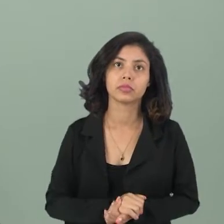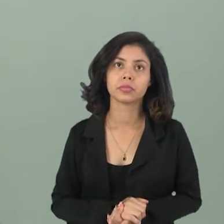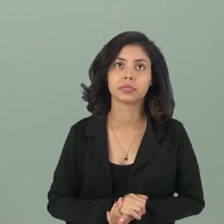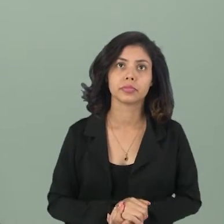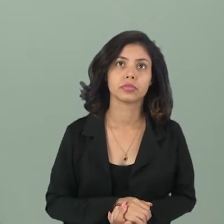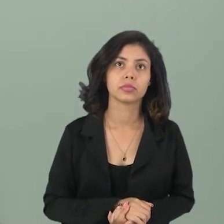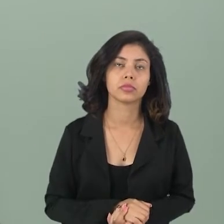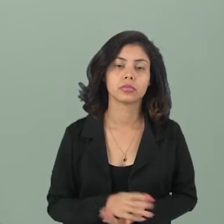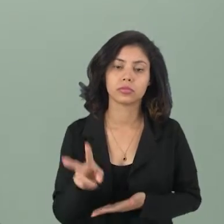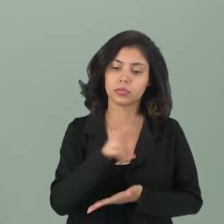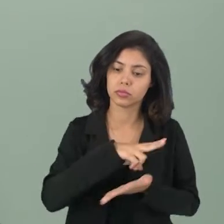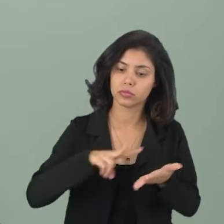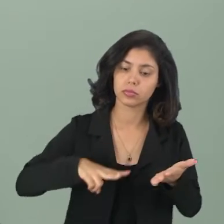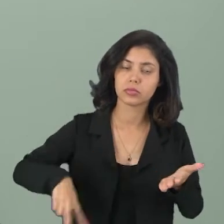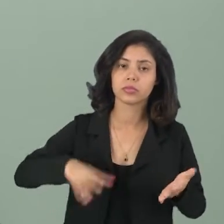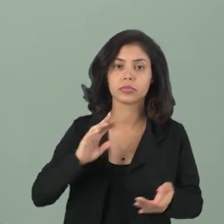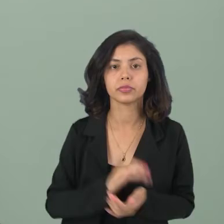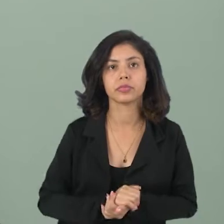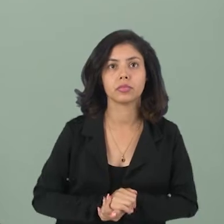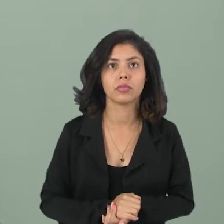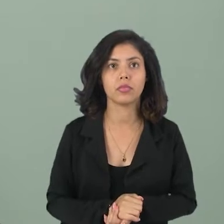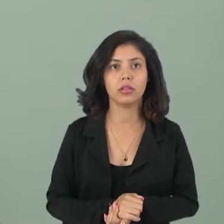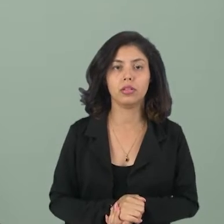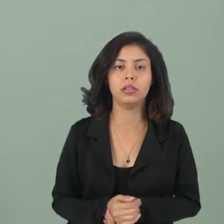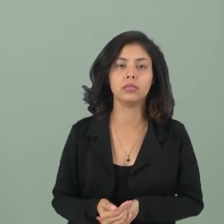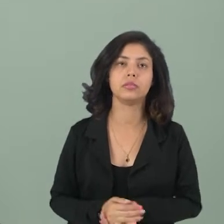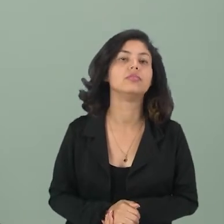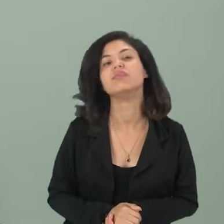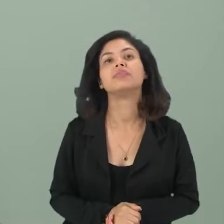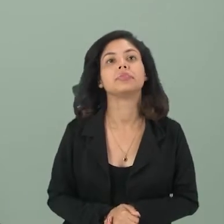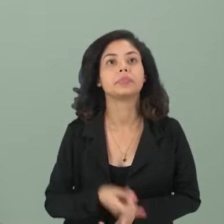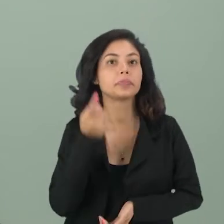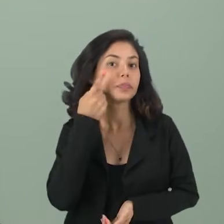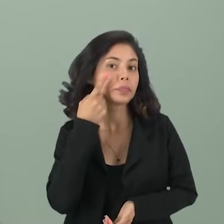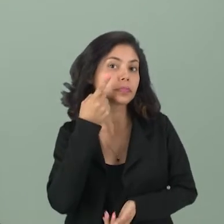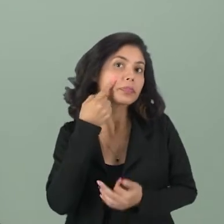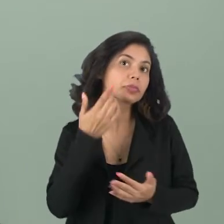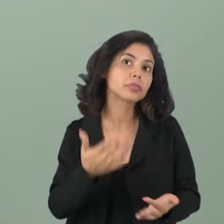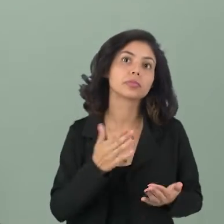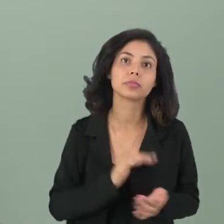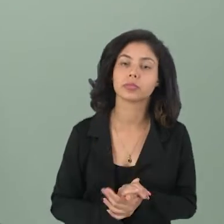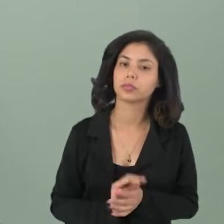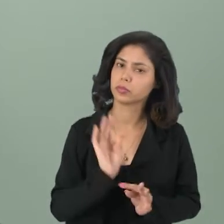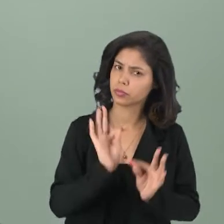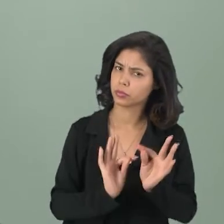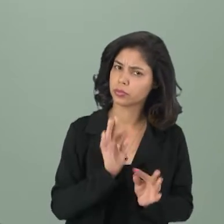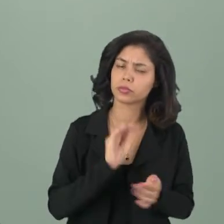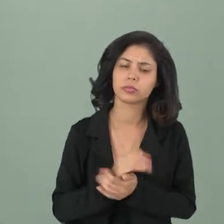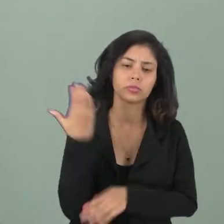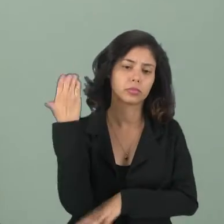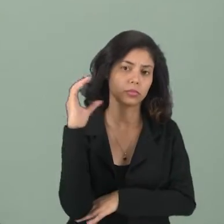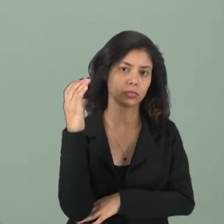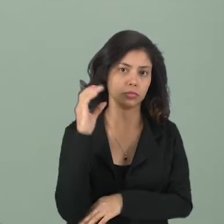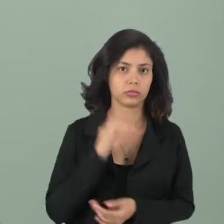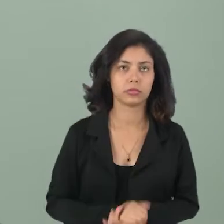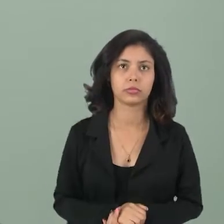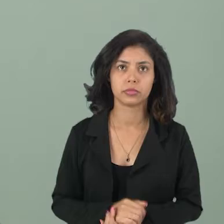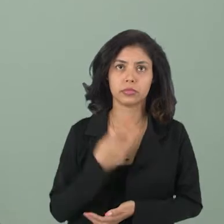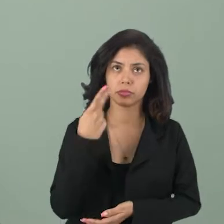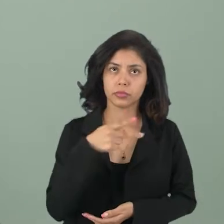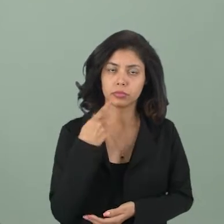quando nós estamos nele no ou vamos ler mas movendo aí do ponto de vista mais técnico mas científico né